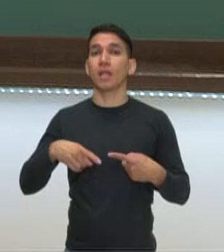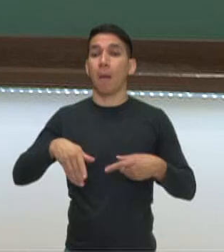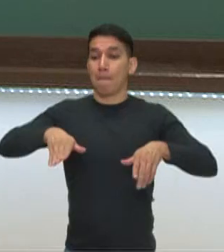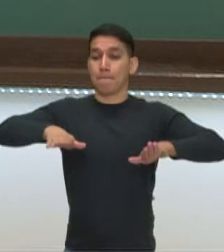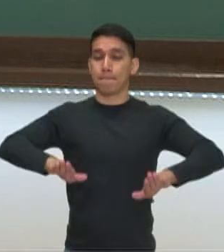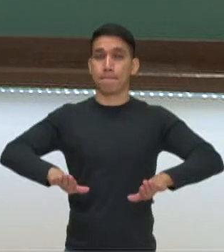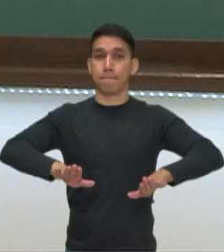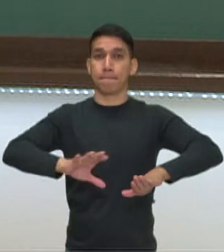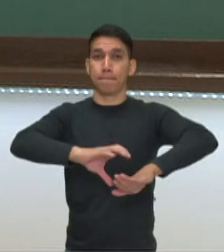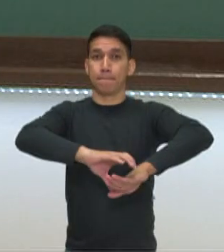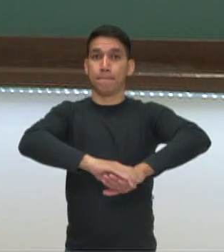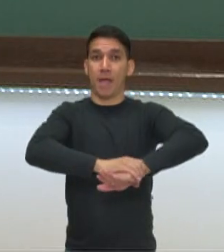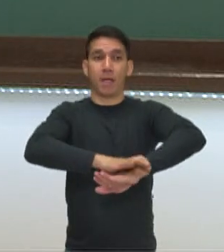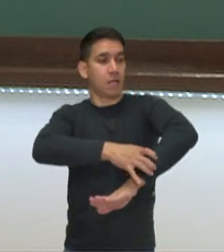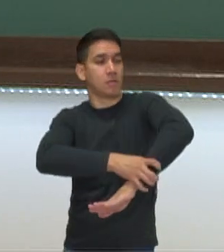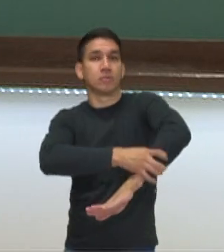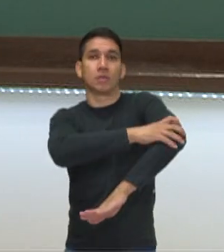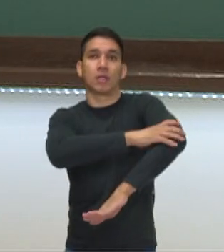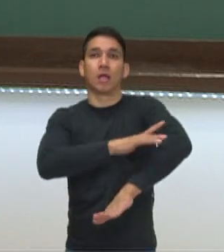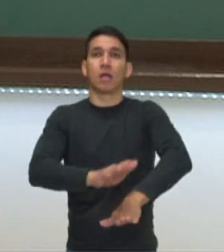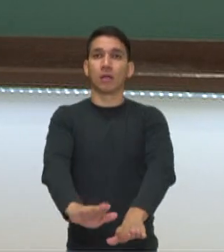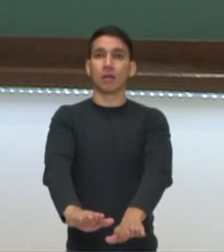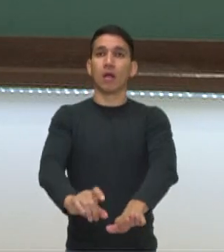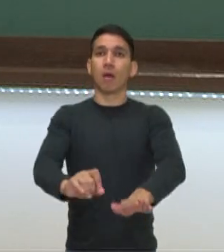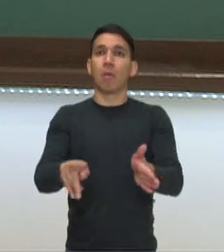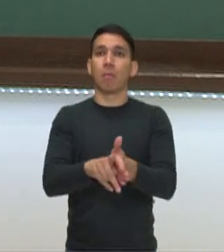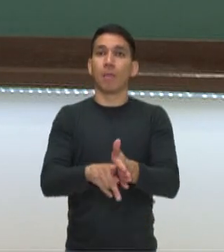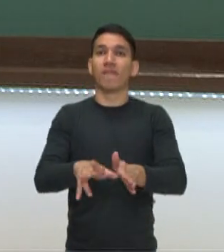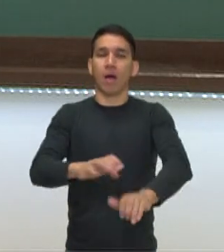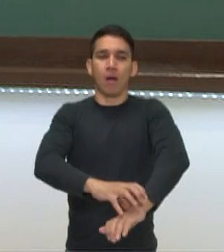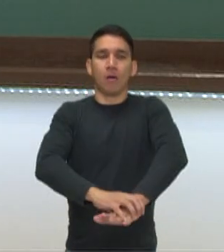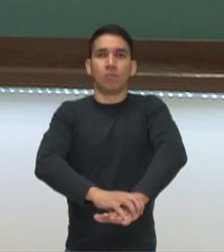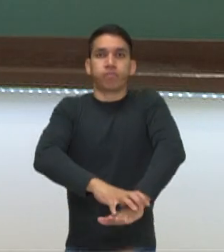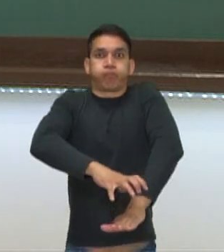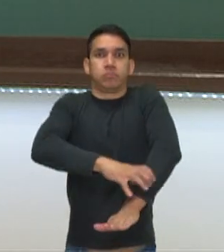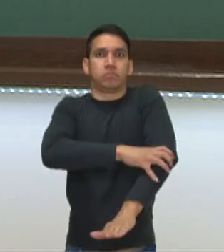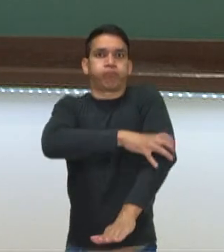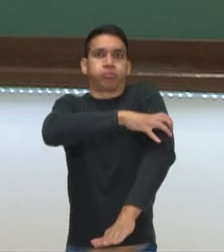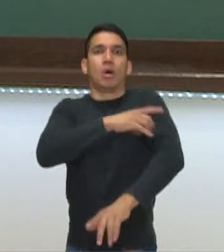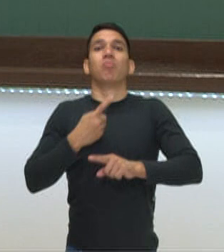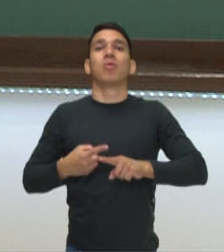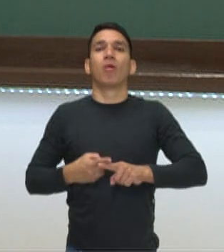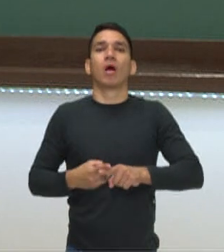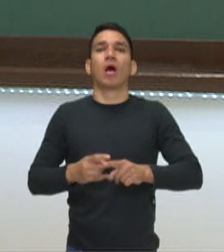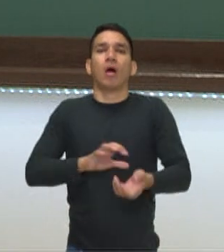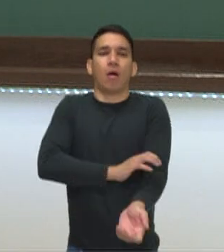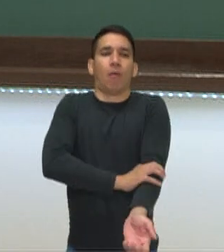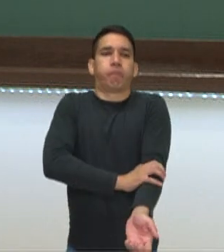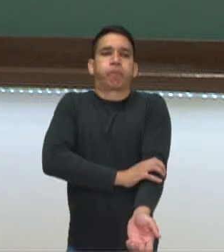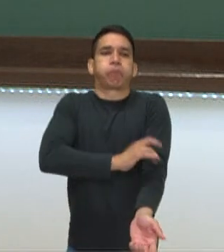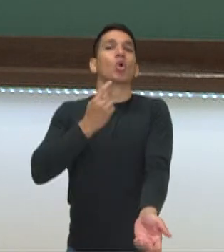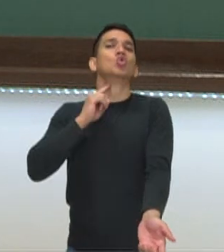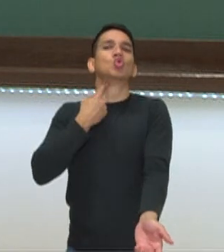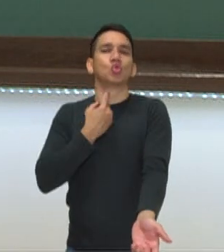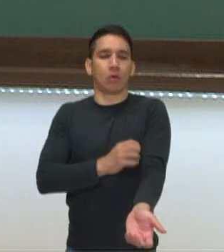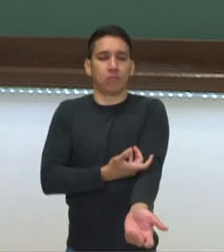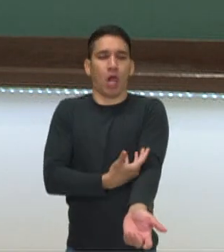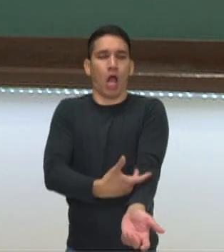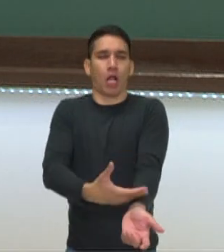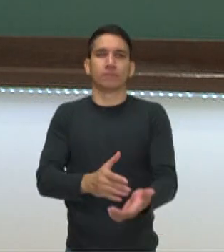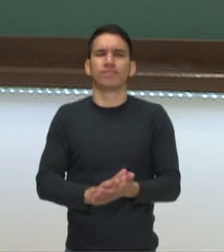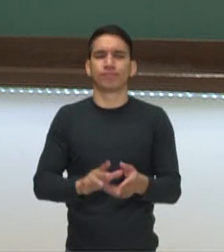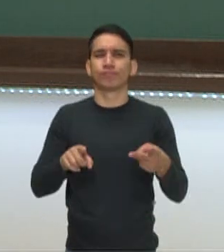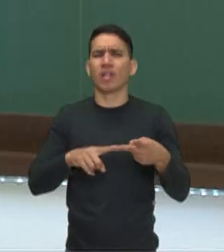nas pernas, tá? Devido ao acúmulo de toxinas ali no sangue, fraqueza, tontura,